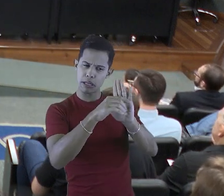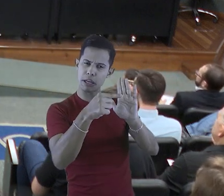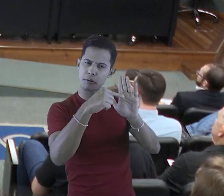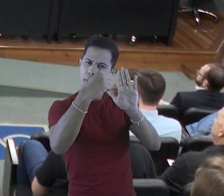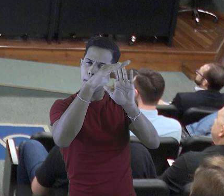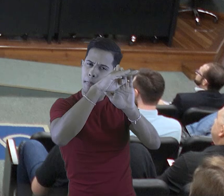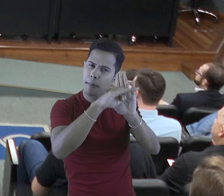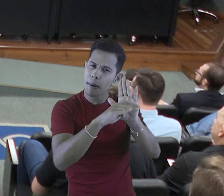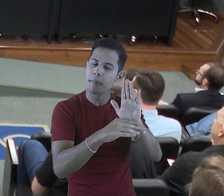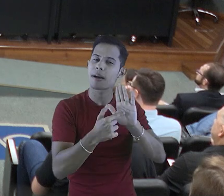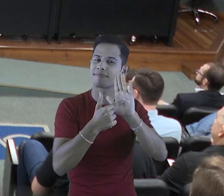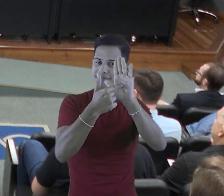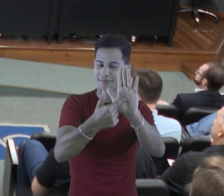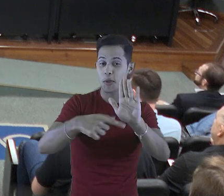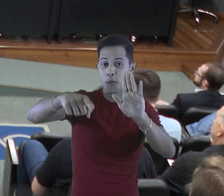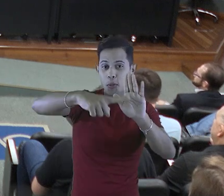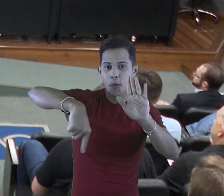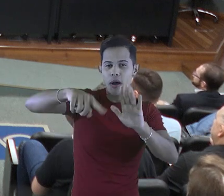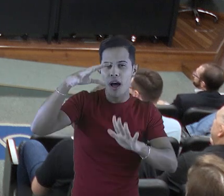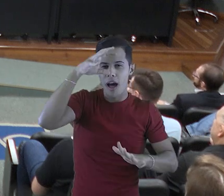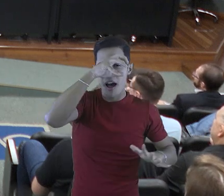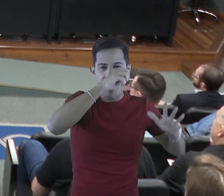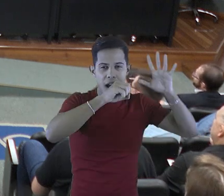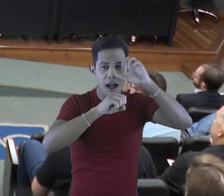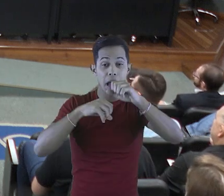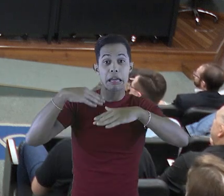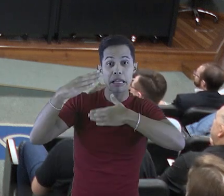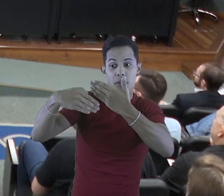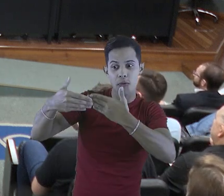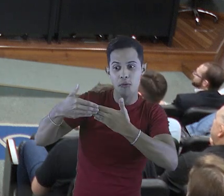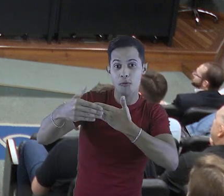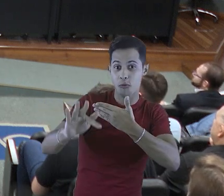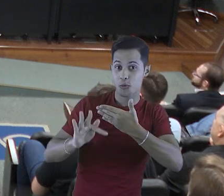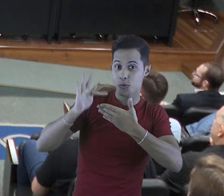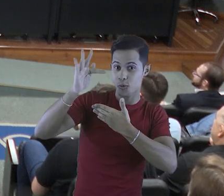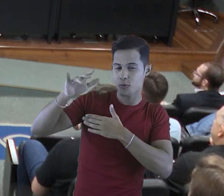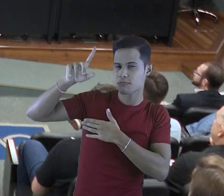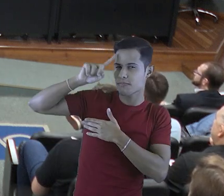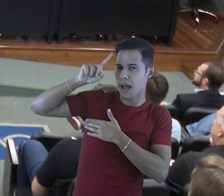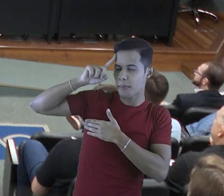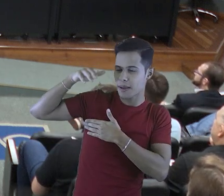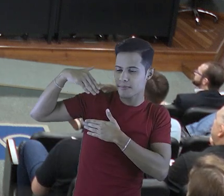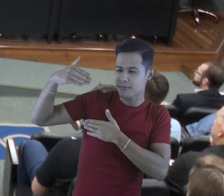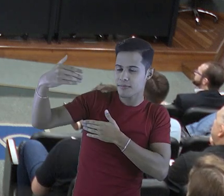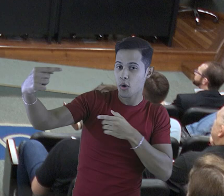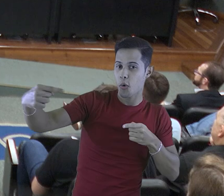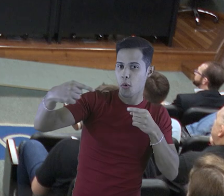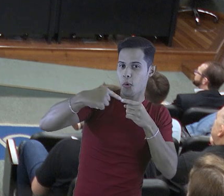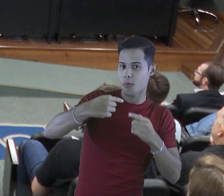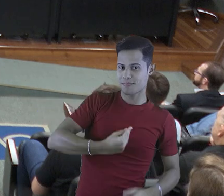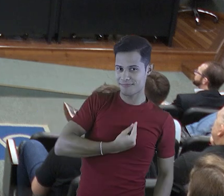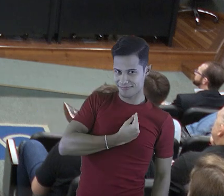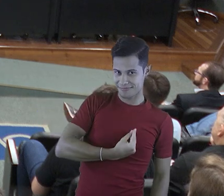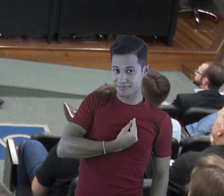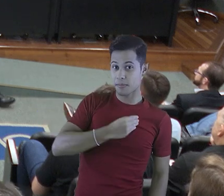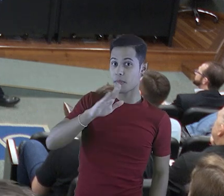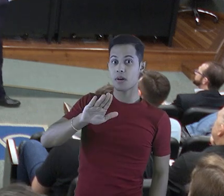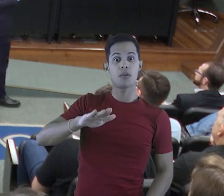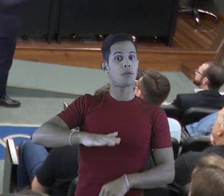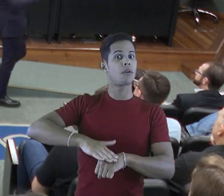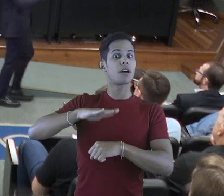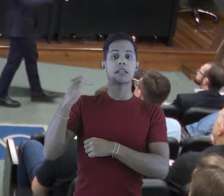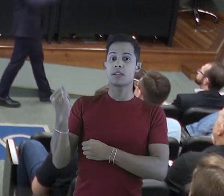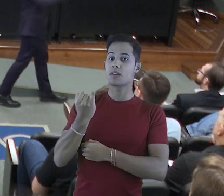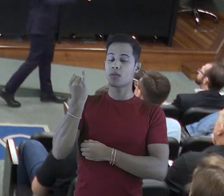quais são os conceitos para que vocês possam aplicar isso no dia a dia. Mas o mais relevante em relação a todo esse contexto